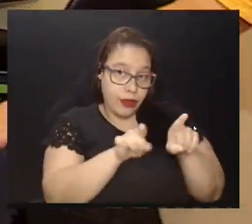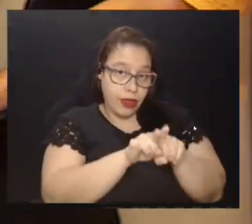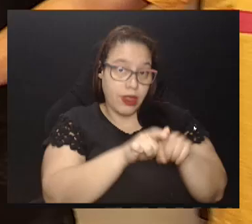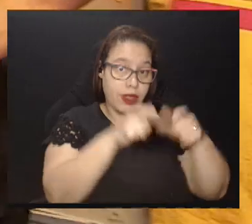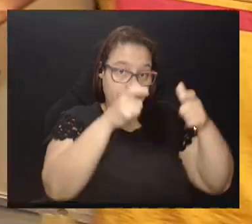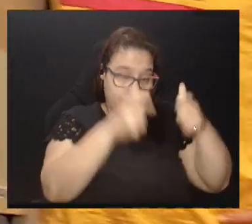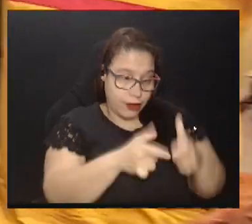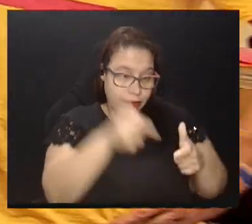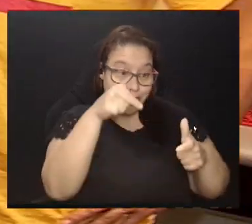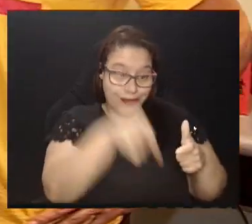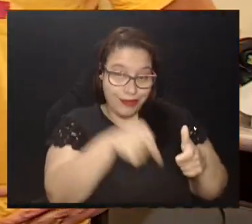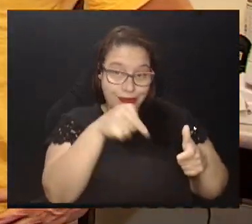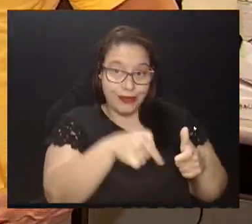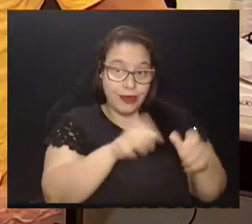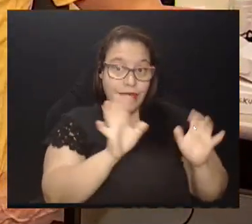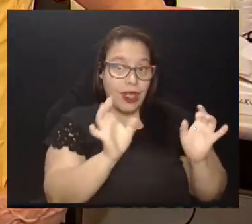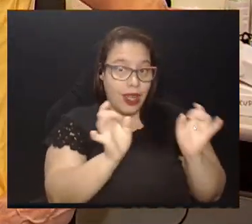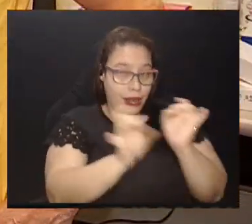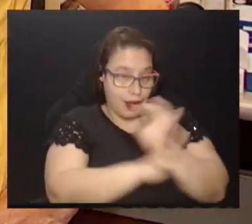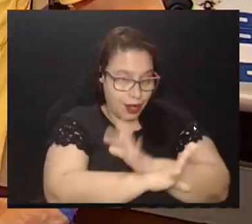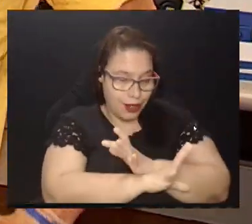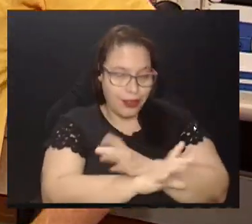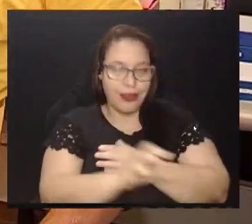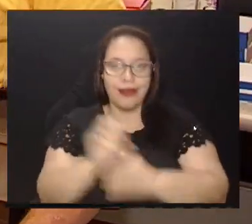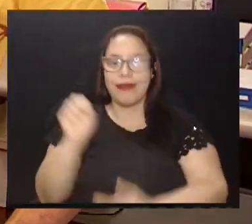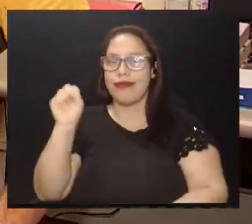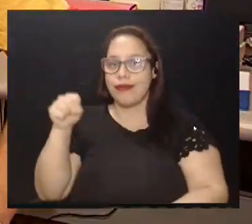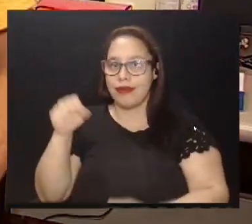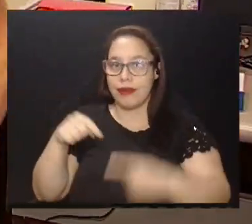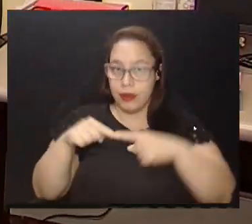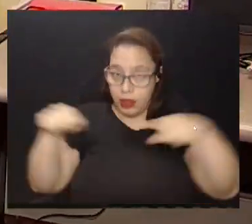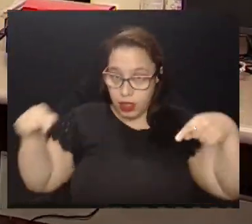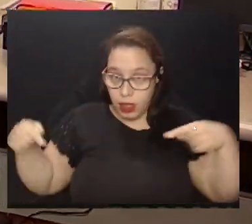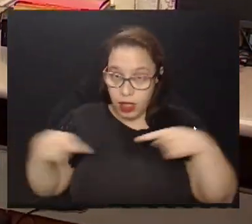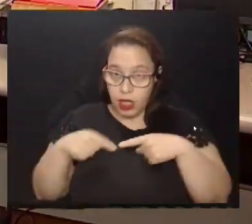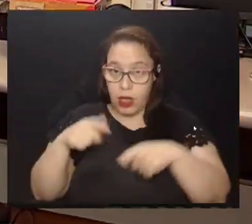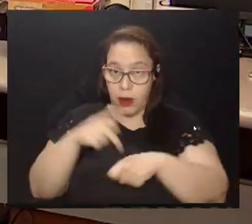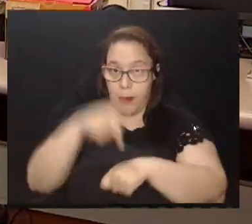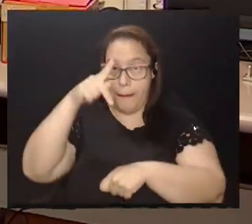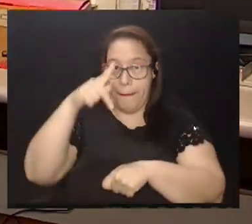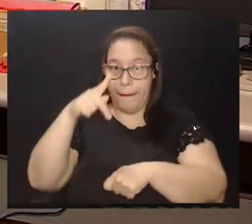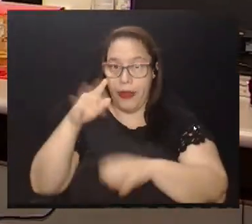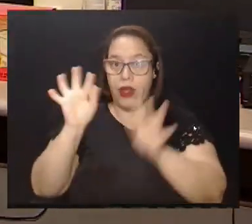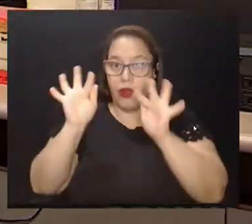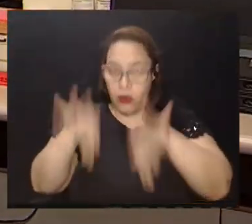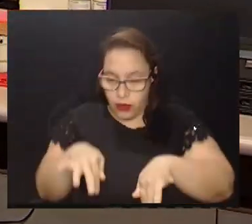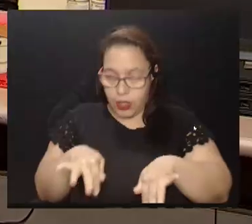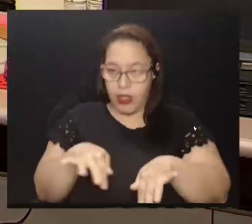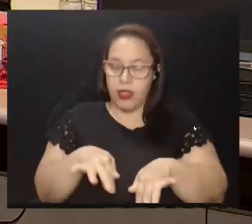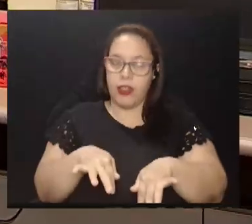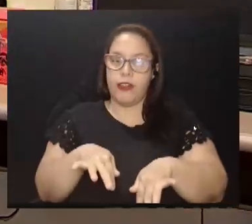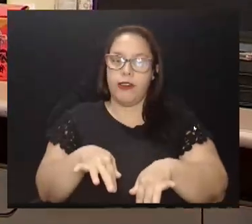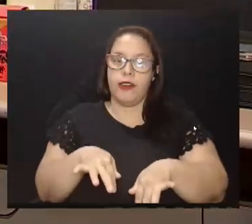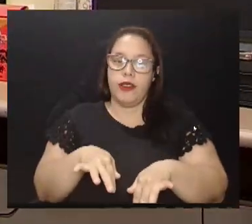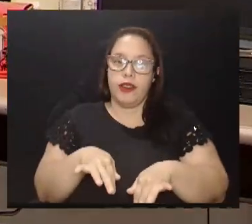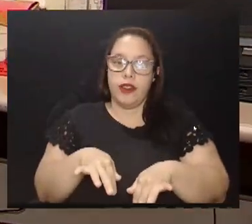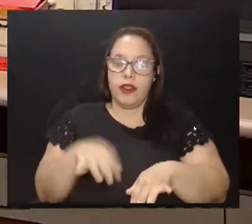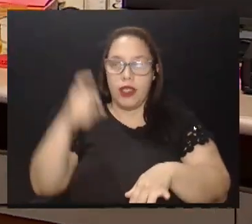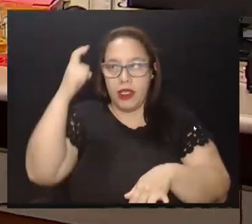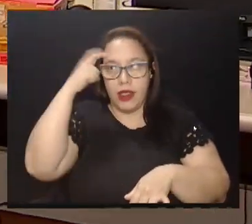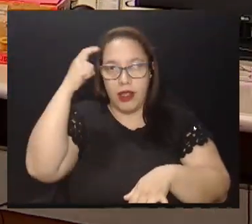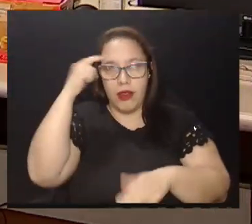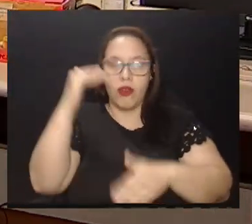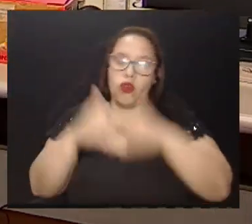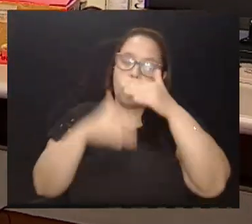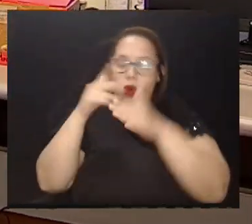tudo, é isso? Aqui é uma sala de pós e finalização. Ou seja, né, você tem a ideia, desenvolve o projeto,